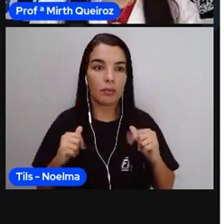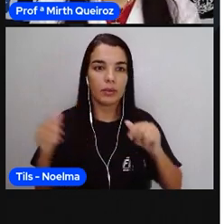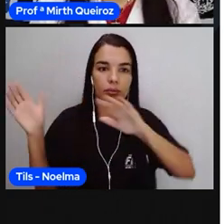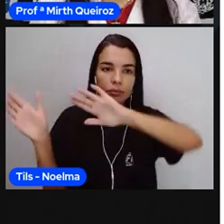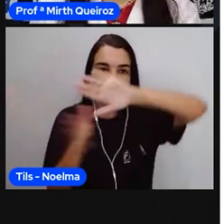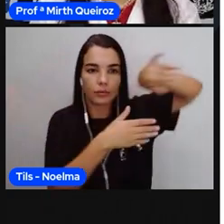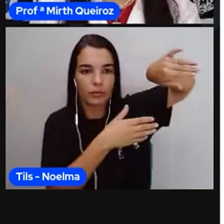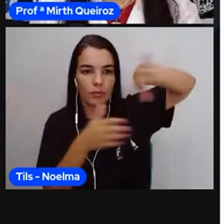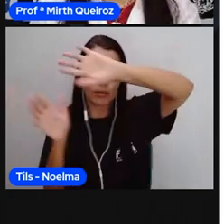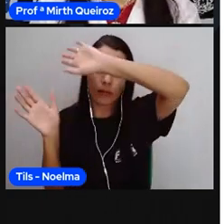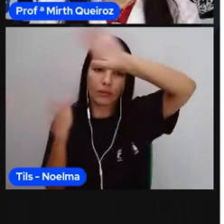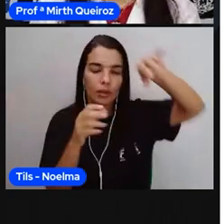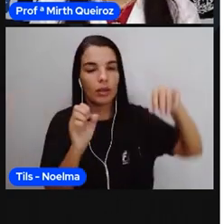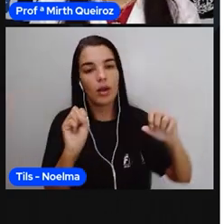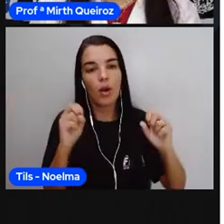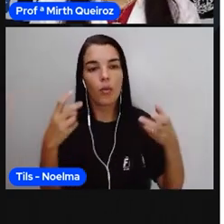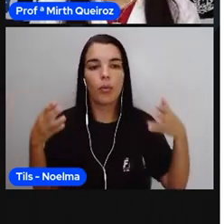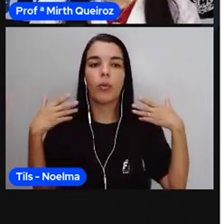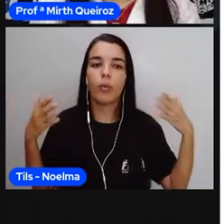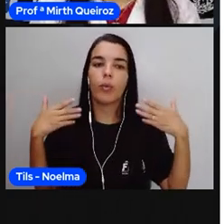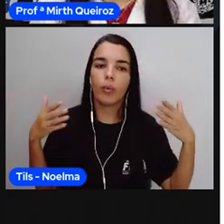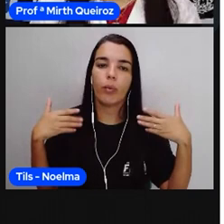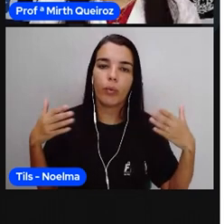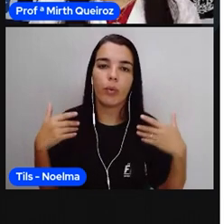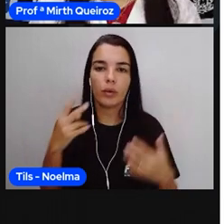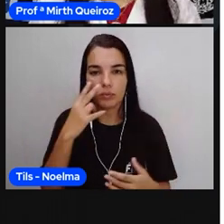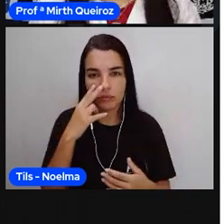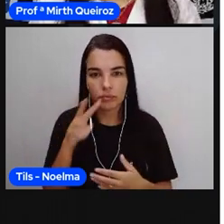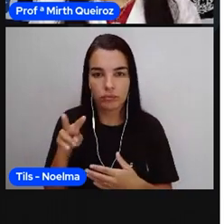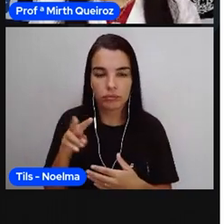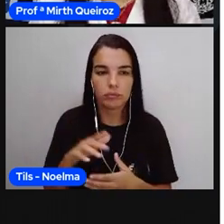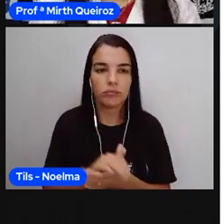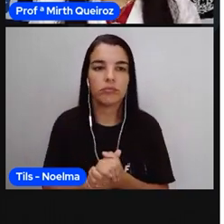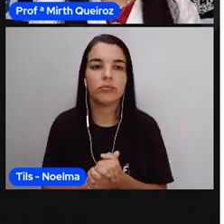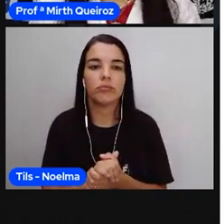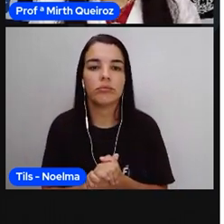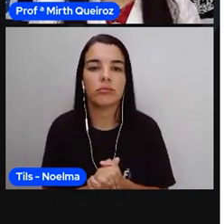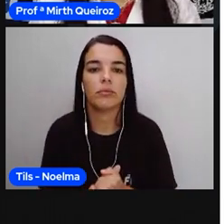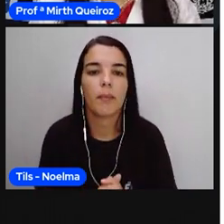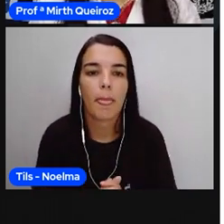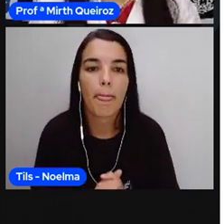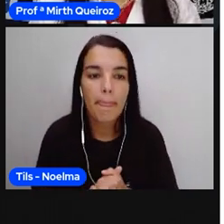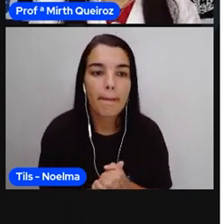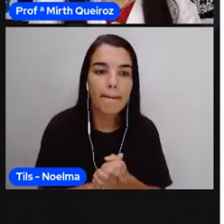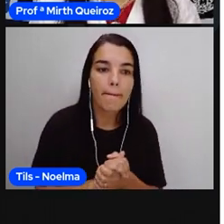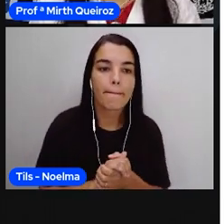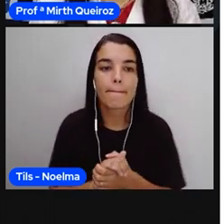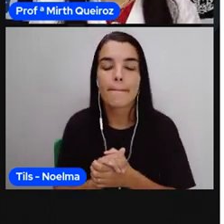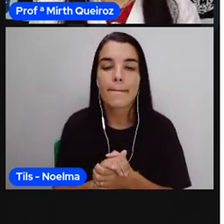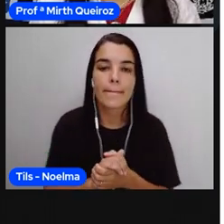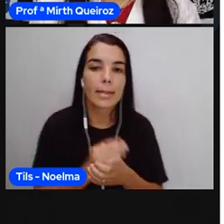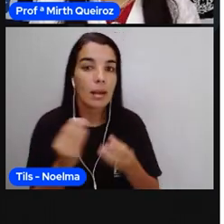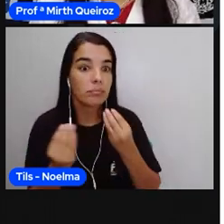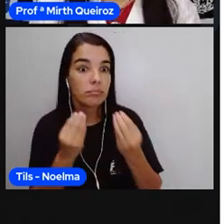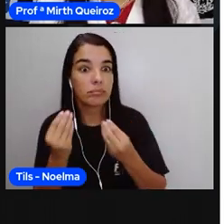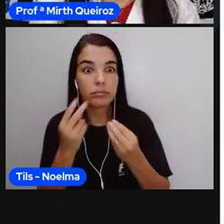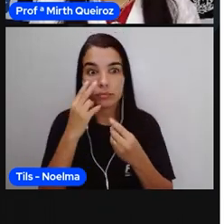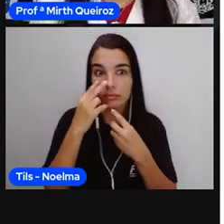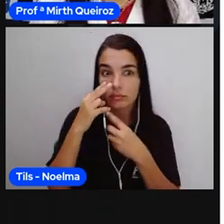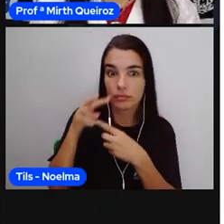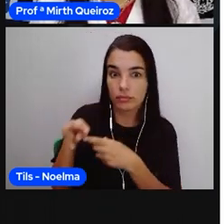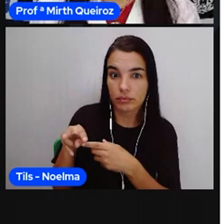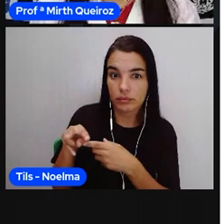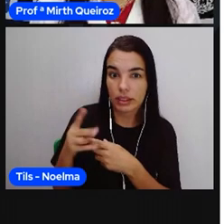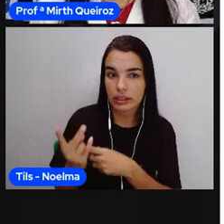ou refrescando, né, o pessoal. Mas o que é para a gente analisar mais aqui são